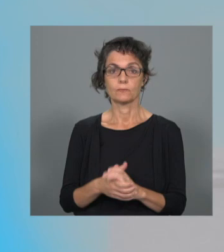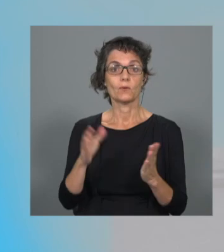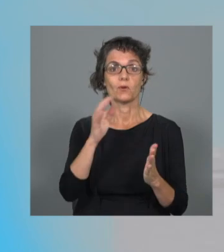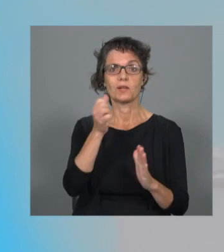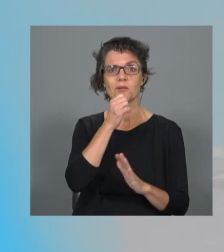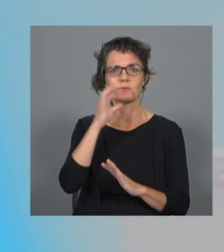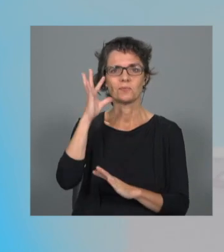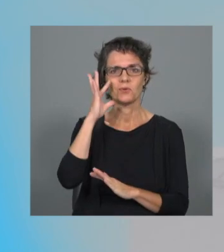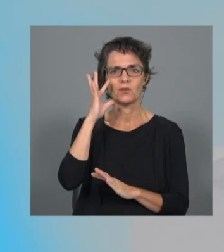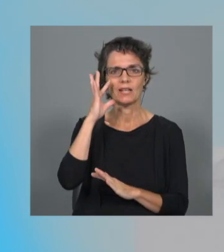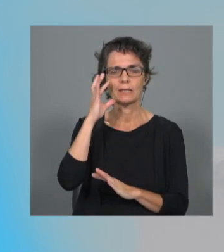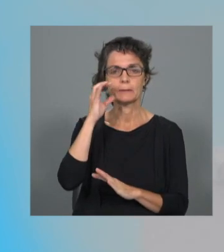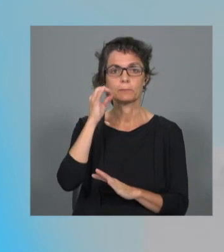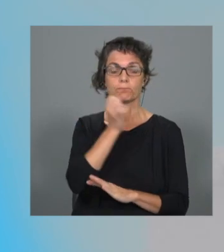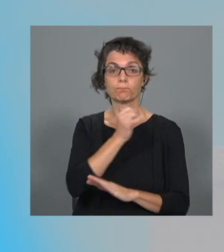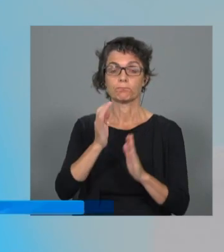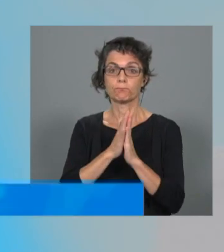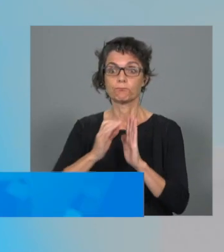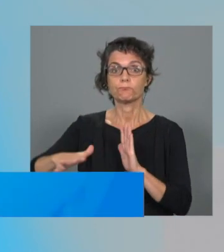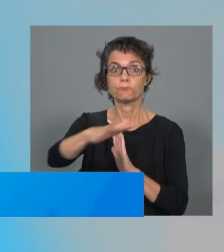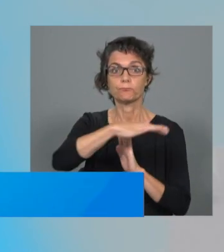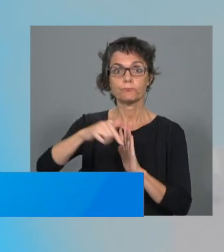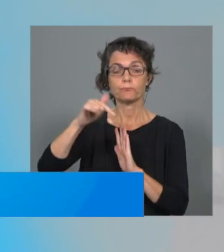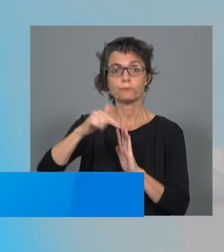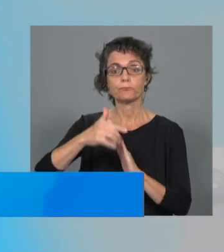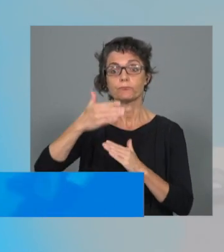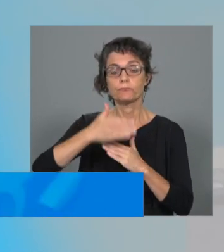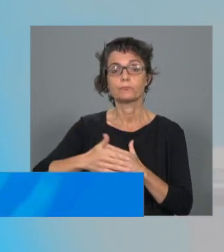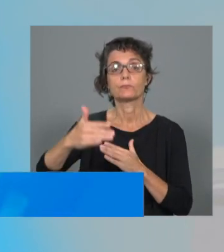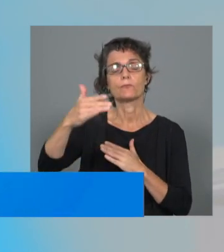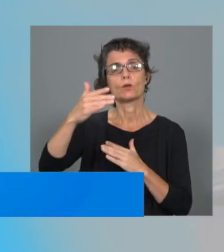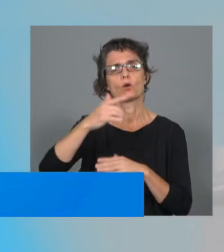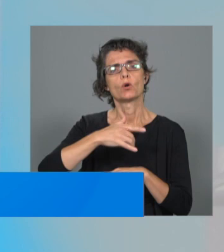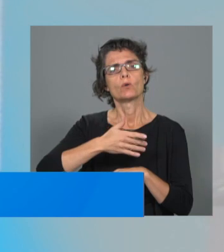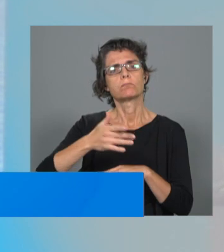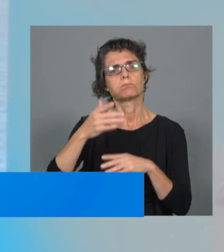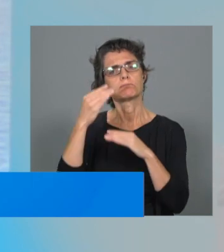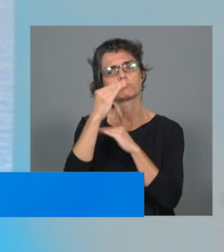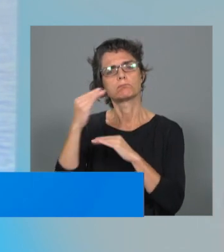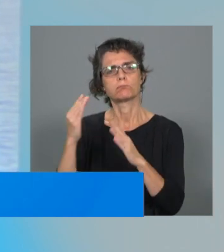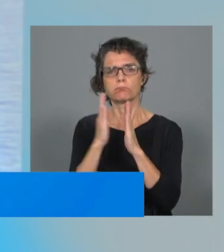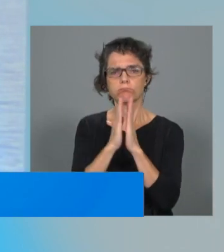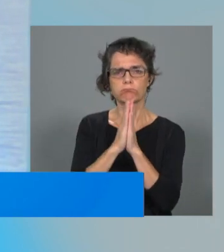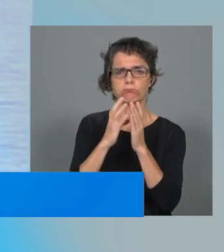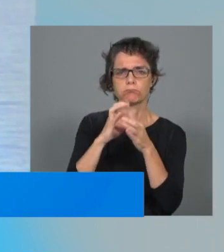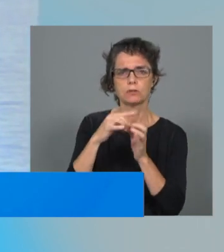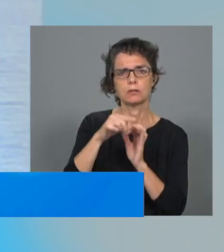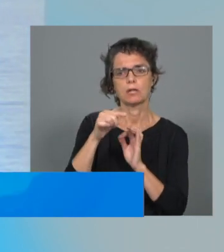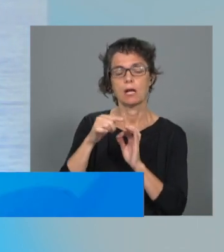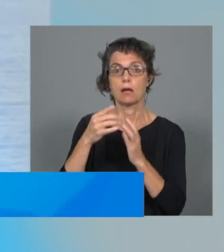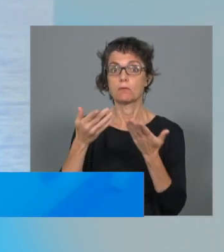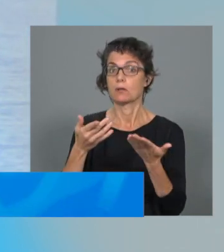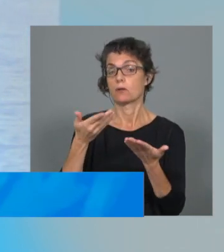Olá, muito boa tarde. Dioceses e paróquias estão a iniciar um novo período pastoral. A hora requer dinamismo e retoma